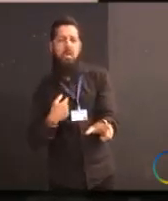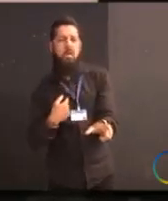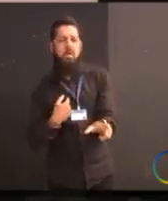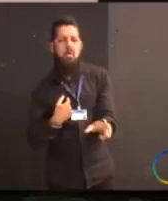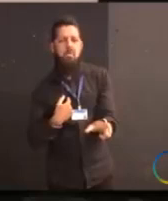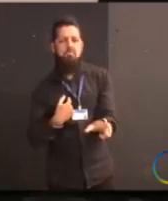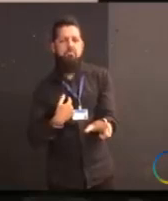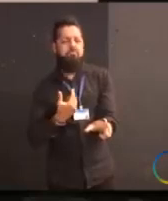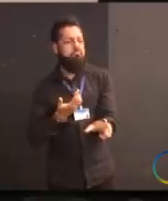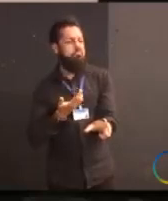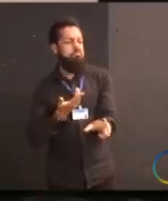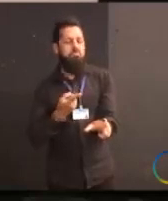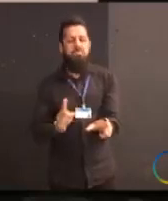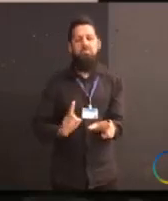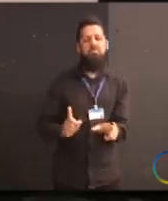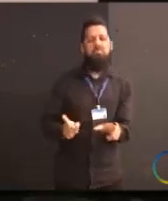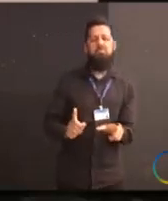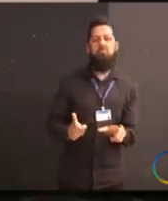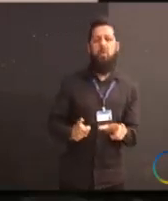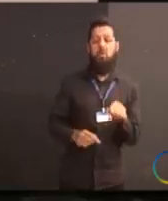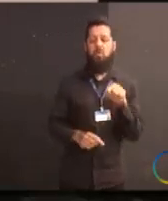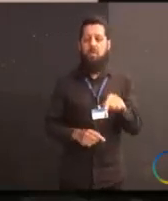Xavier que querem fazer que eu seja.